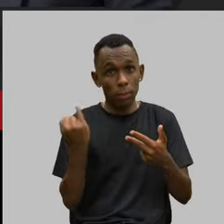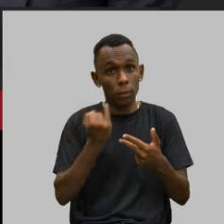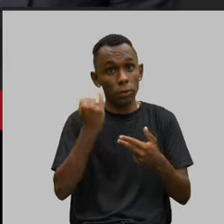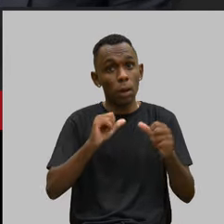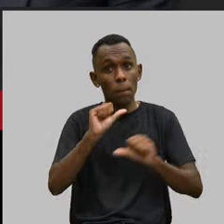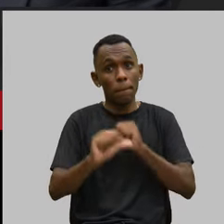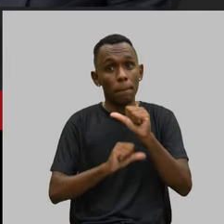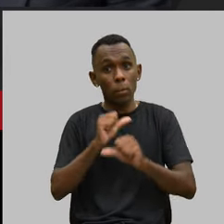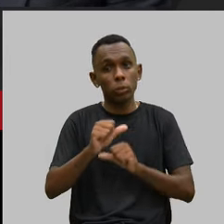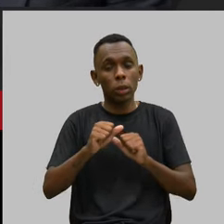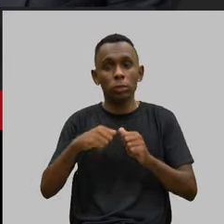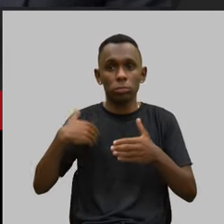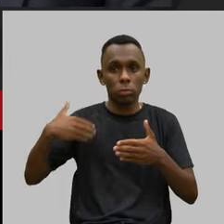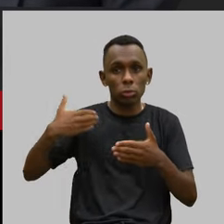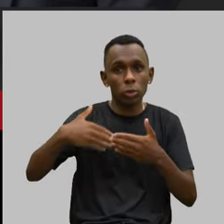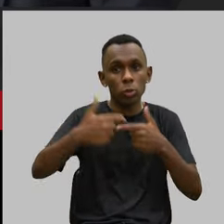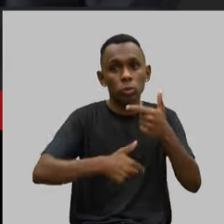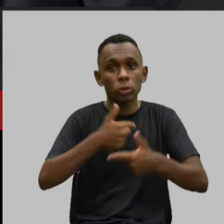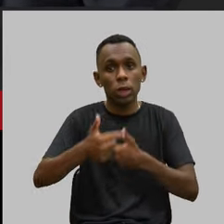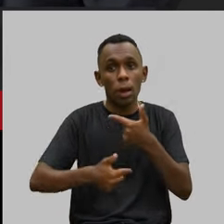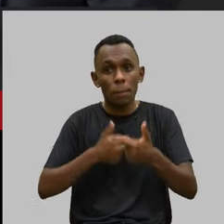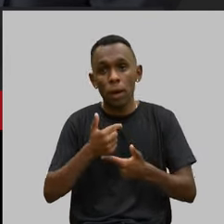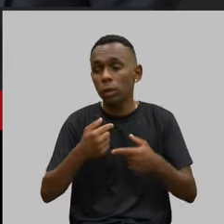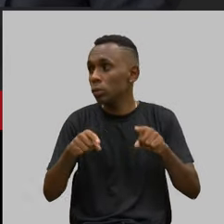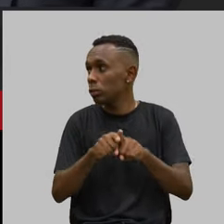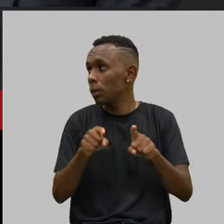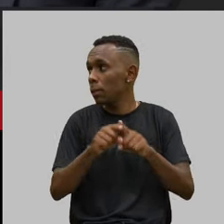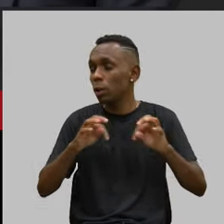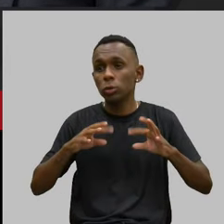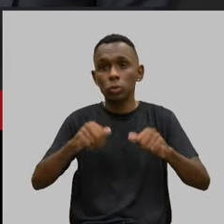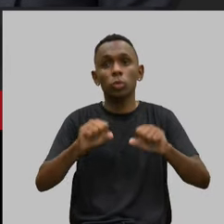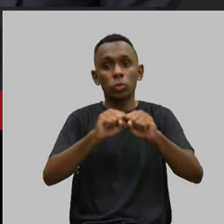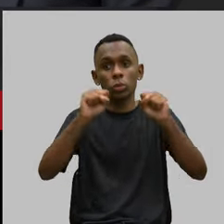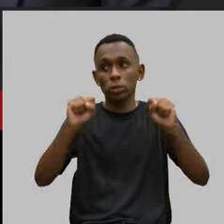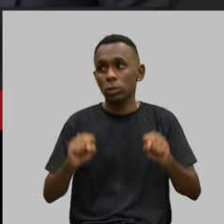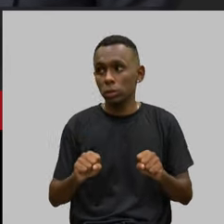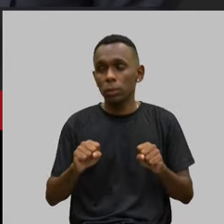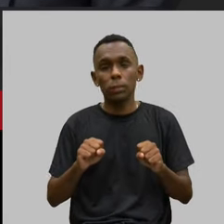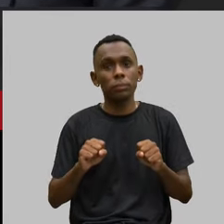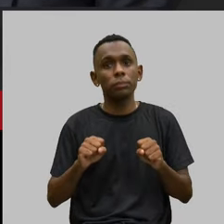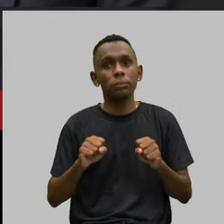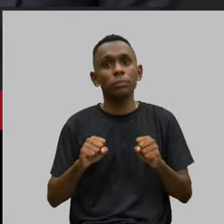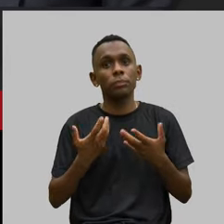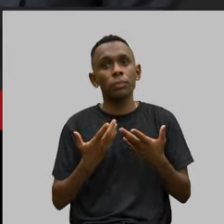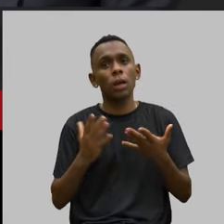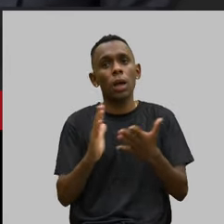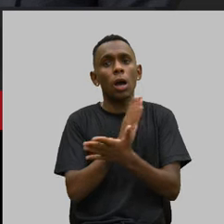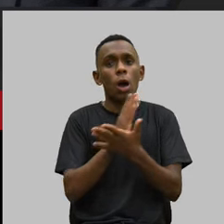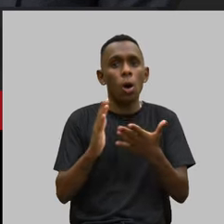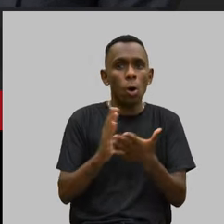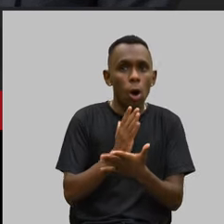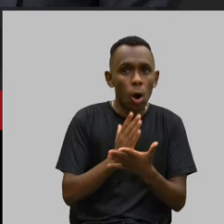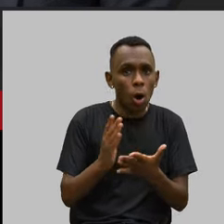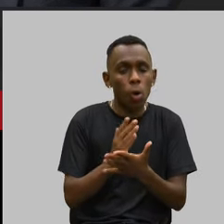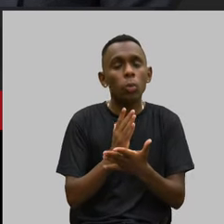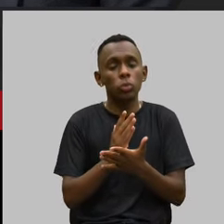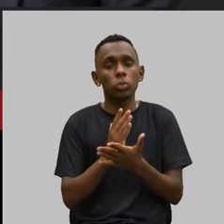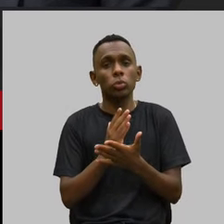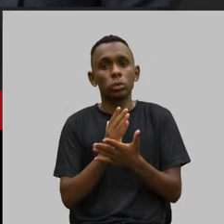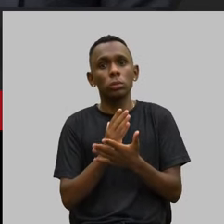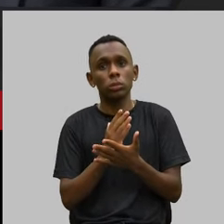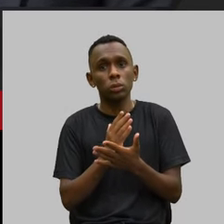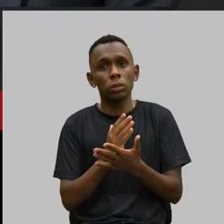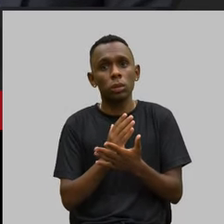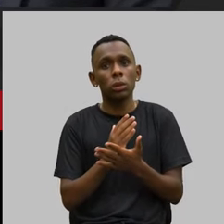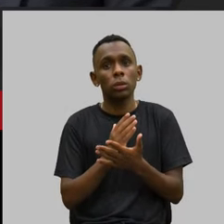mudança do processo de trabalho e de todo o sistema do itcd eh alguns poucos anos eh o